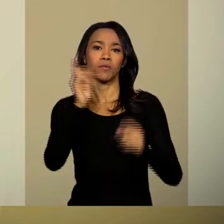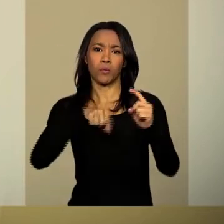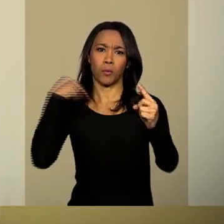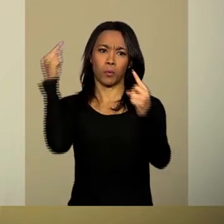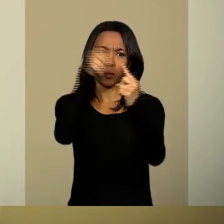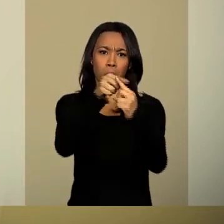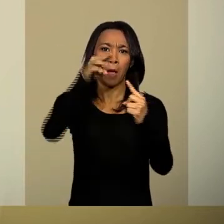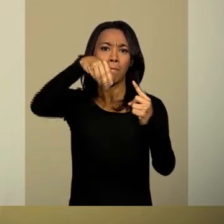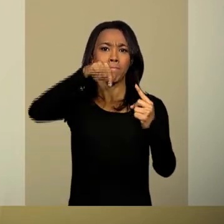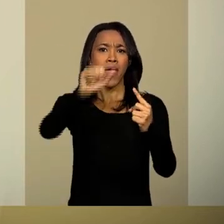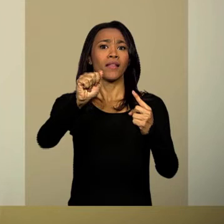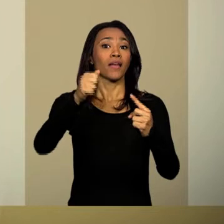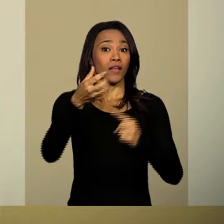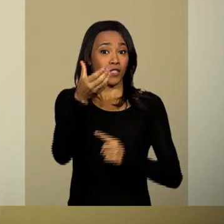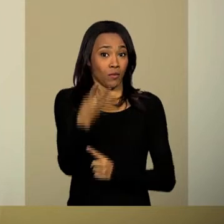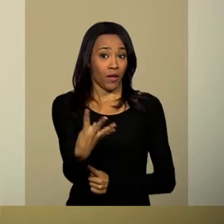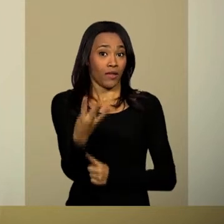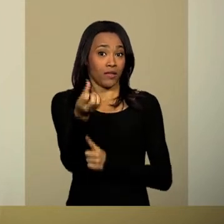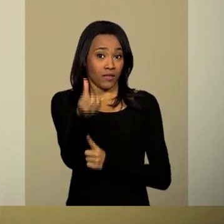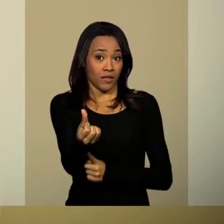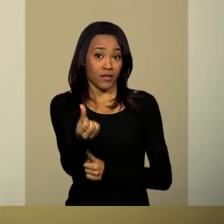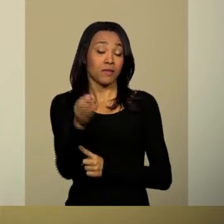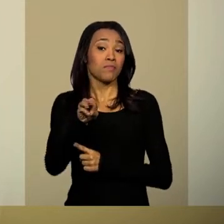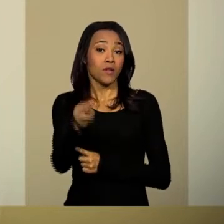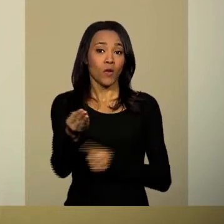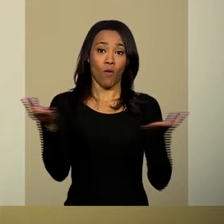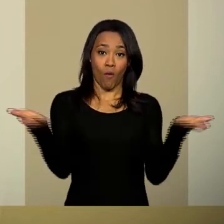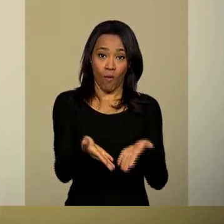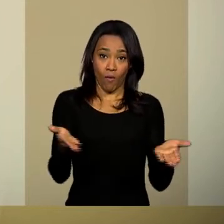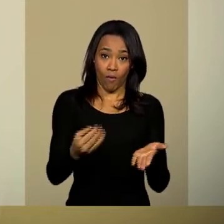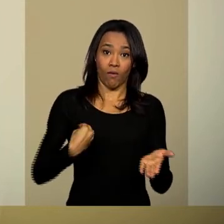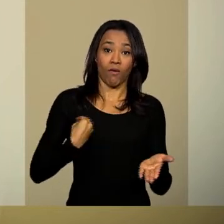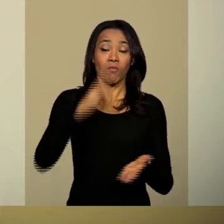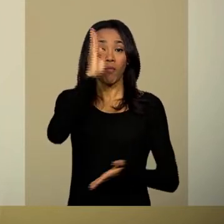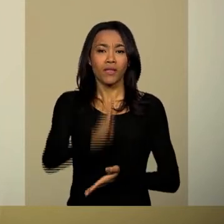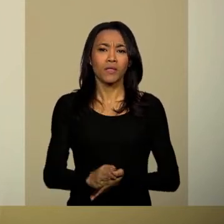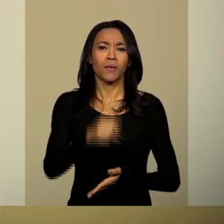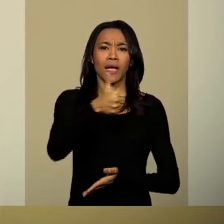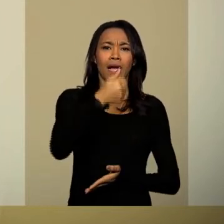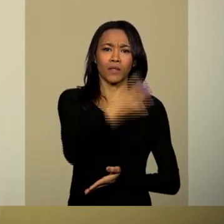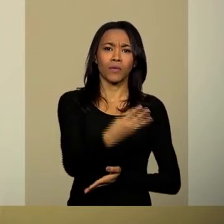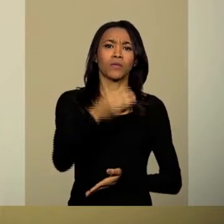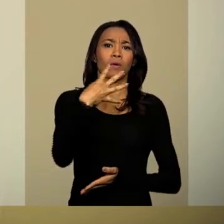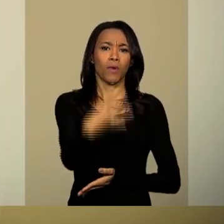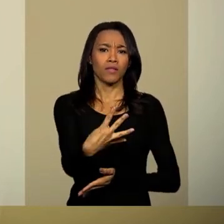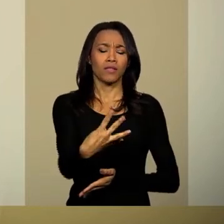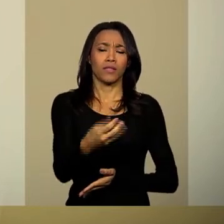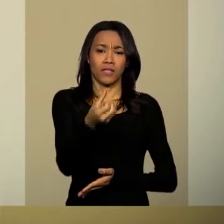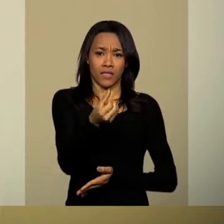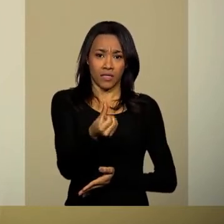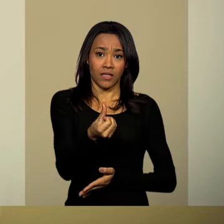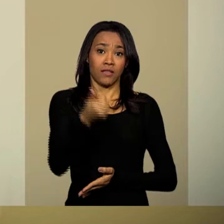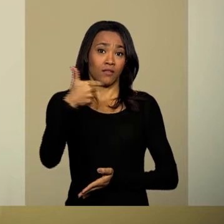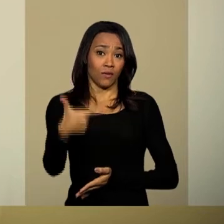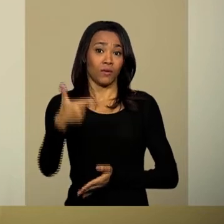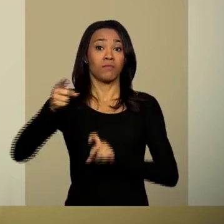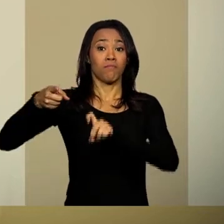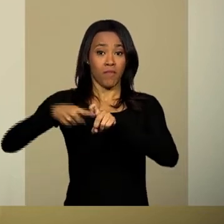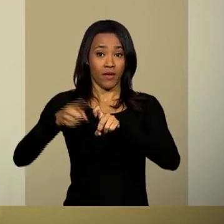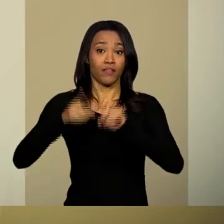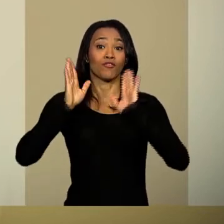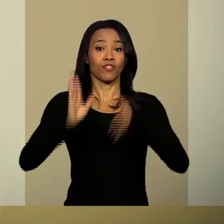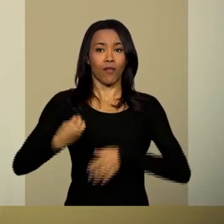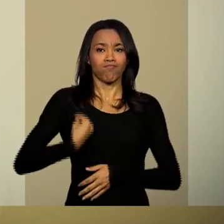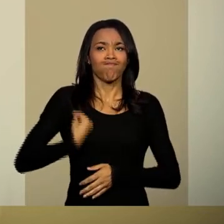meta que era de 46 milhões hoje no Brasil 14.462 médicos